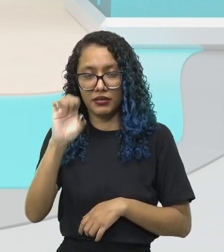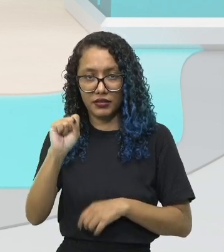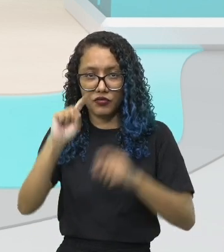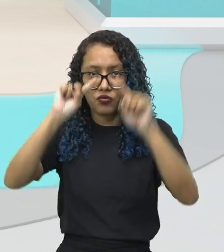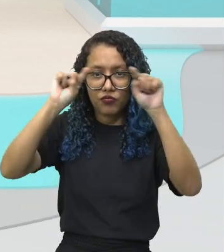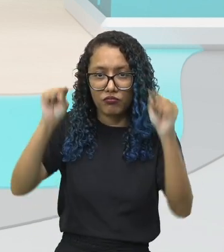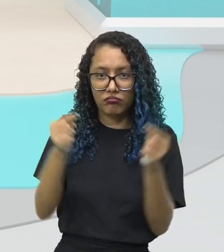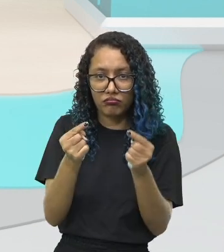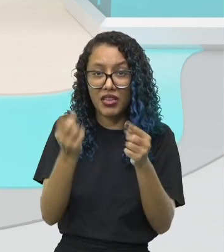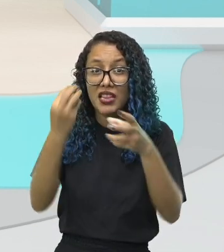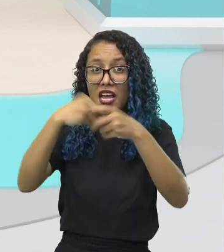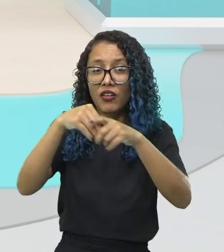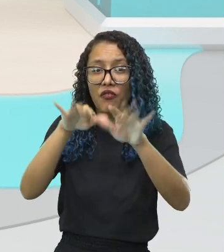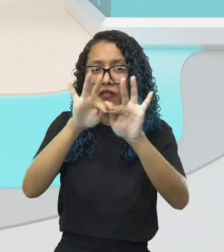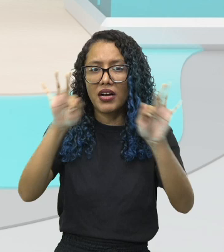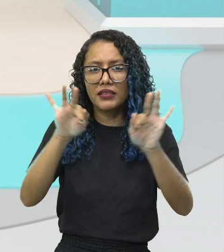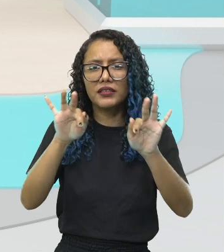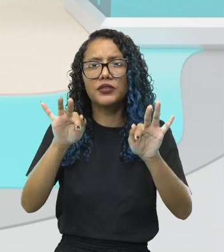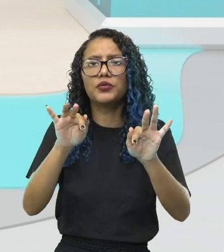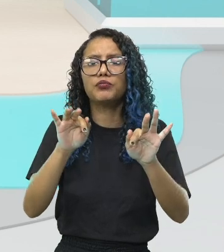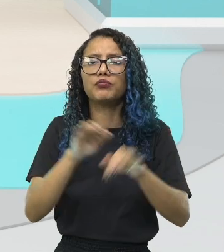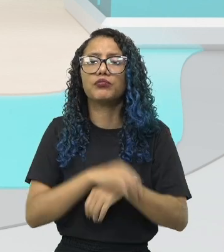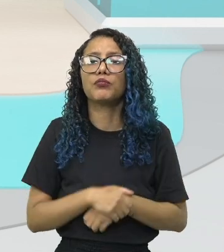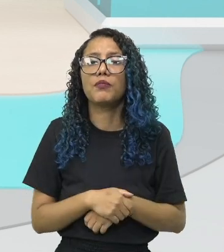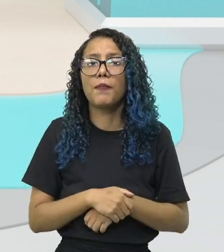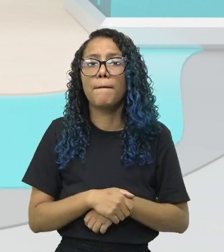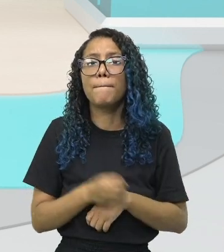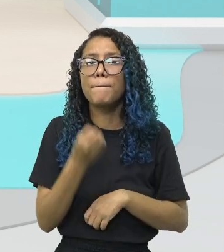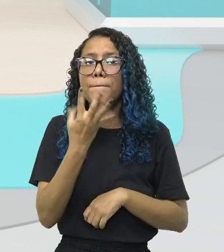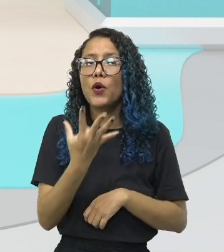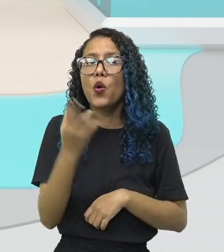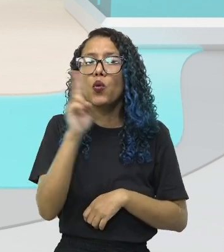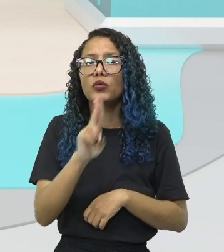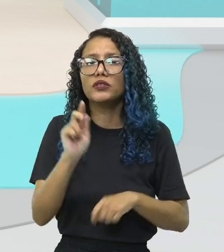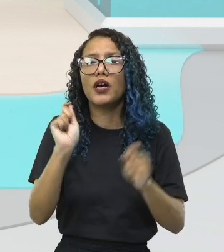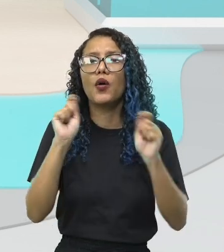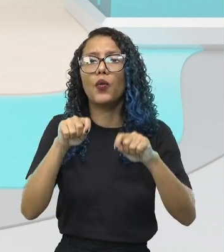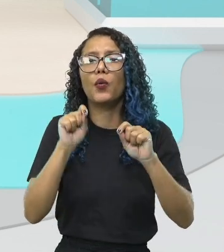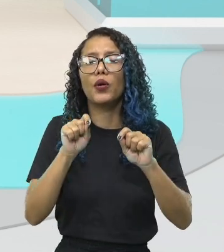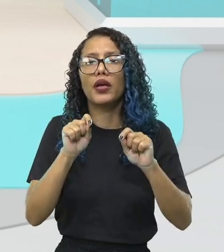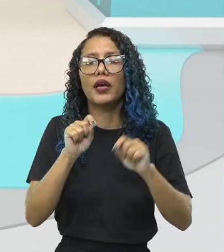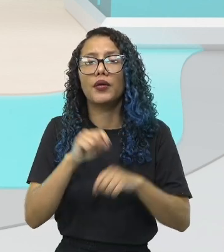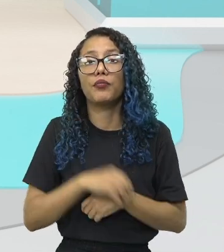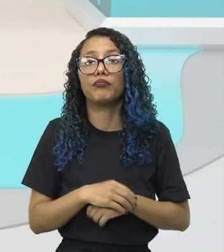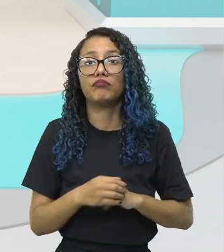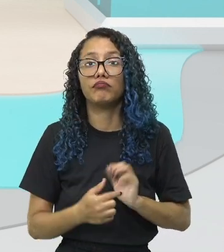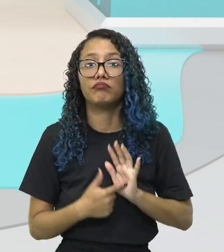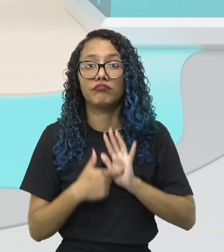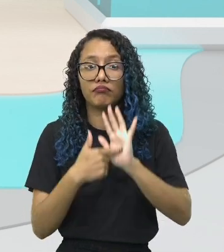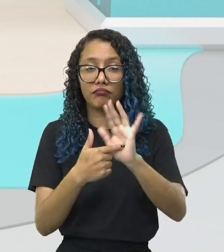frase, somos úteis para dar uma informação ou